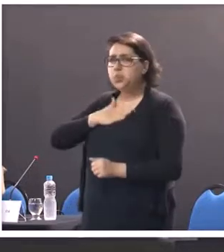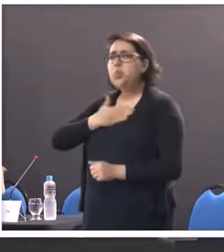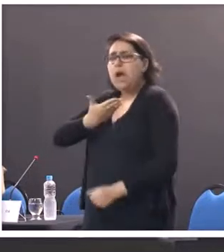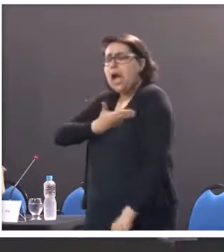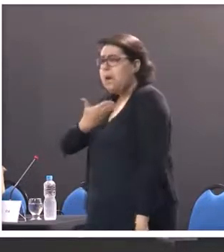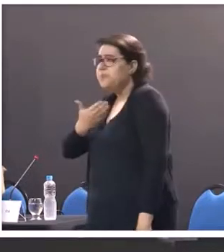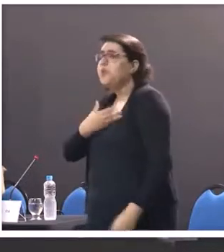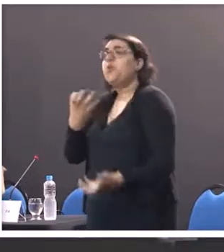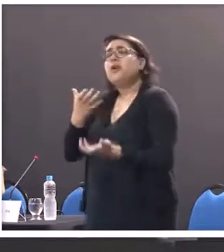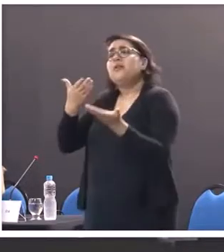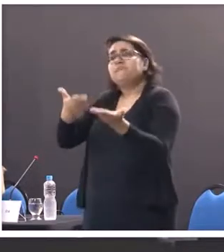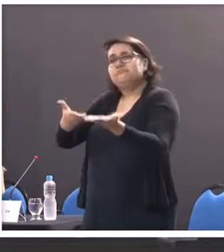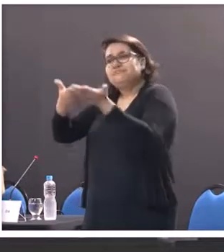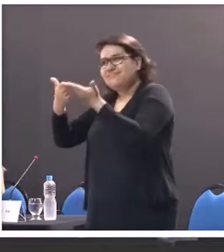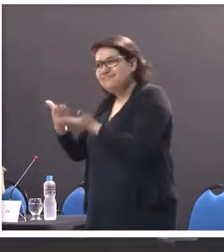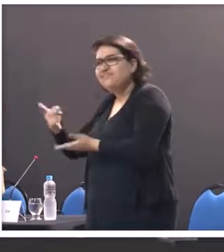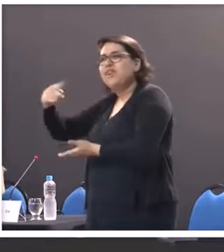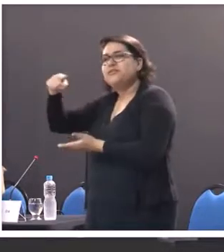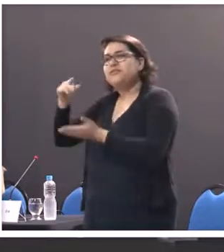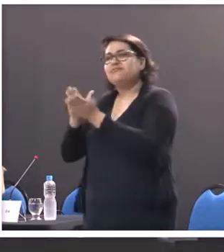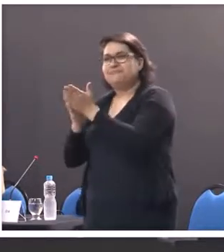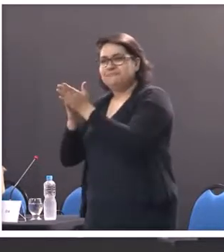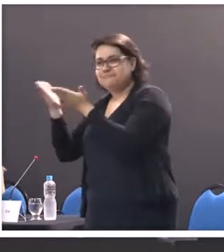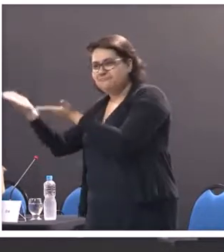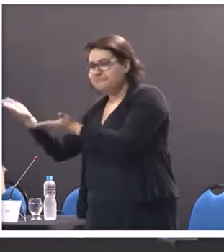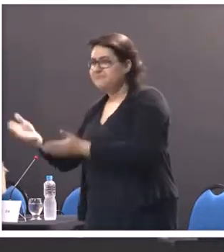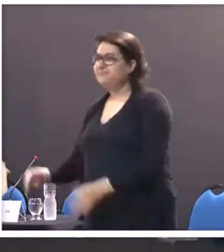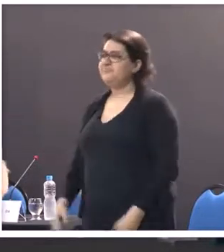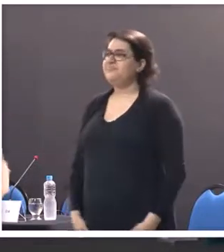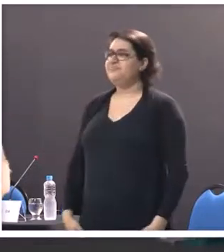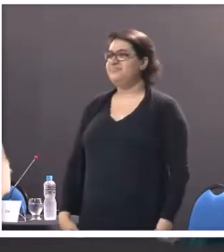então queria que vocês recebessem também o Davi, por favor.